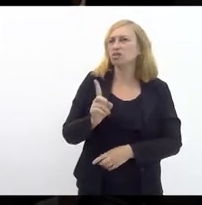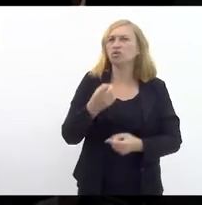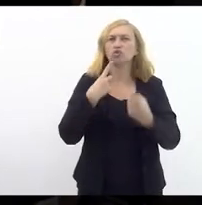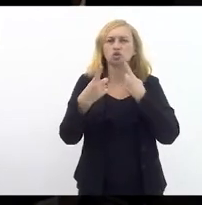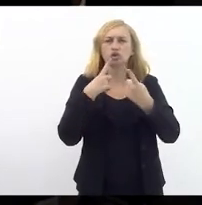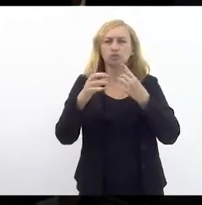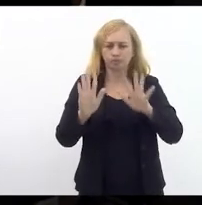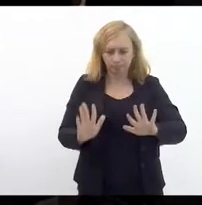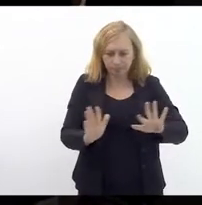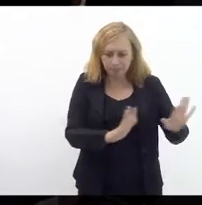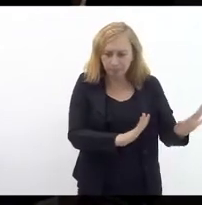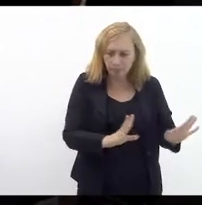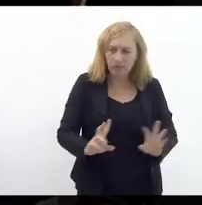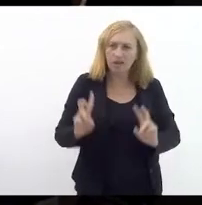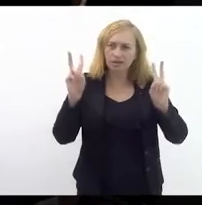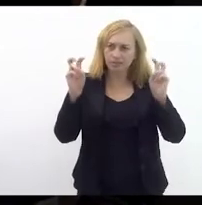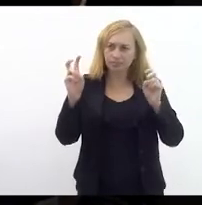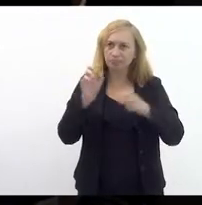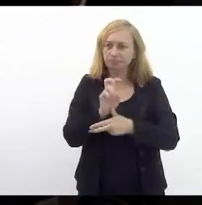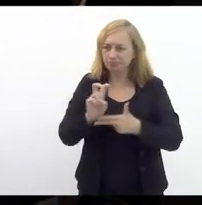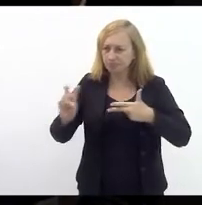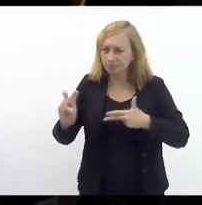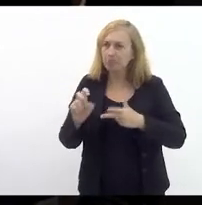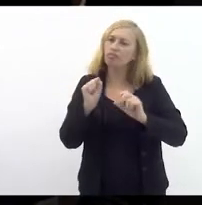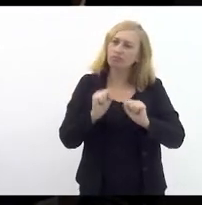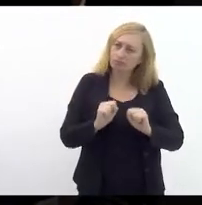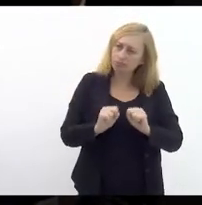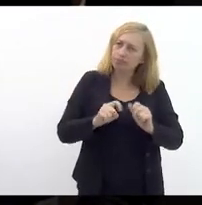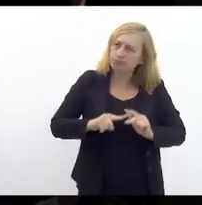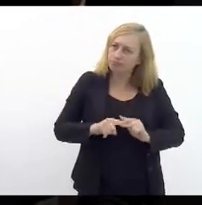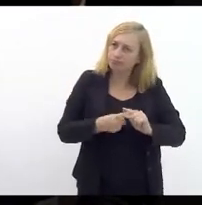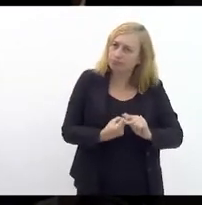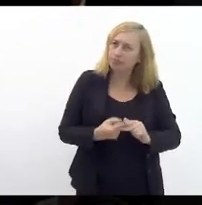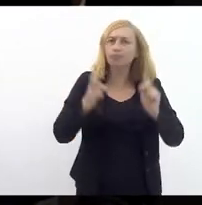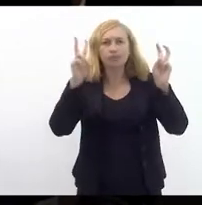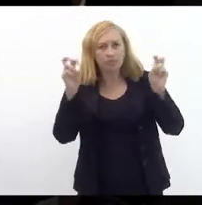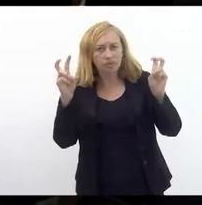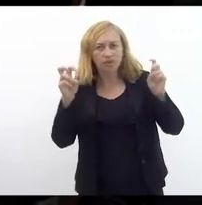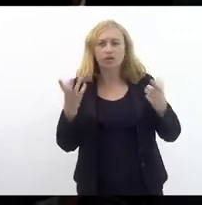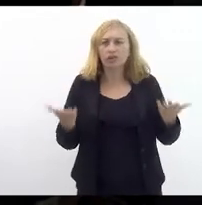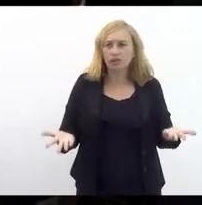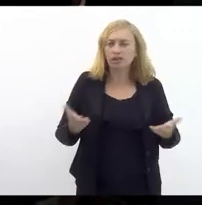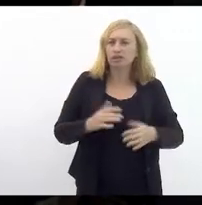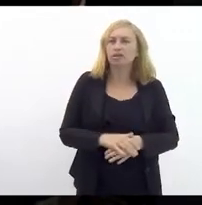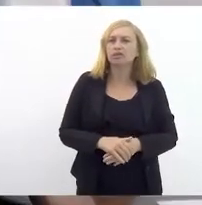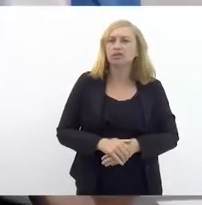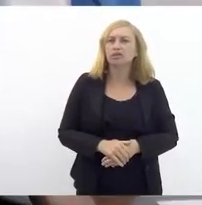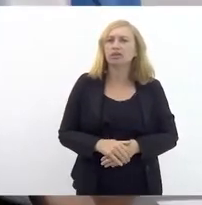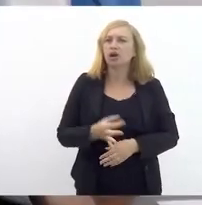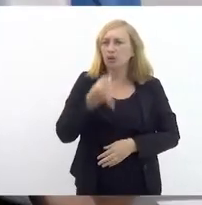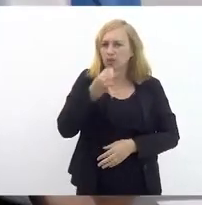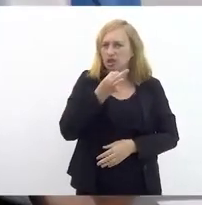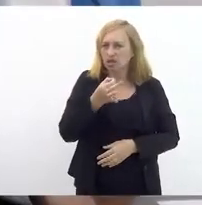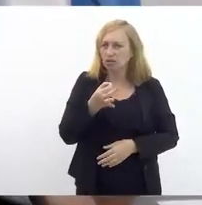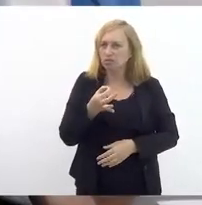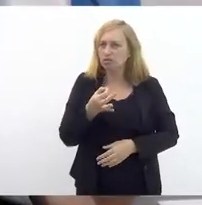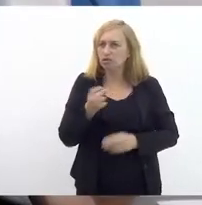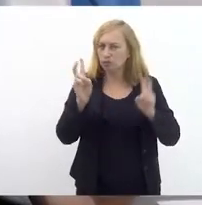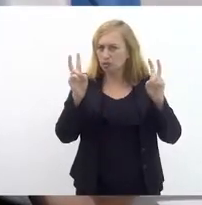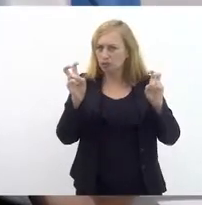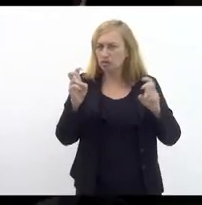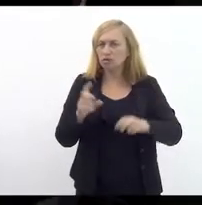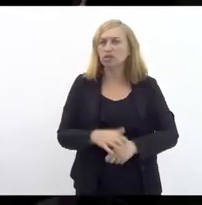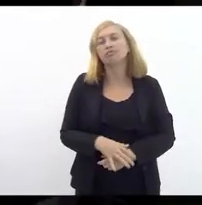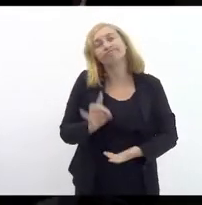como agora tem essa questão da Supervia, pode ser que seja alterada essa situação. Mas sim, hoje mas o que é a previsão... O senhor tem uma opinião a respeito? Não,